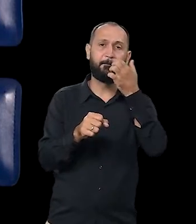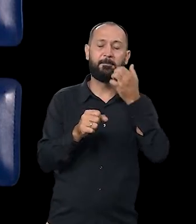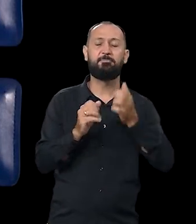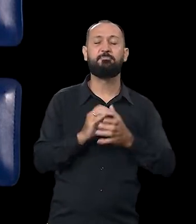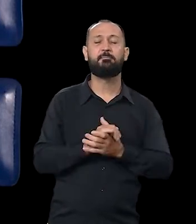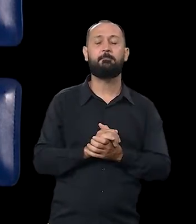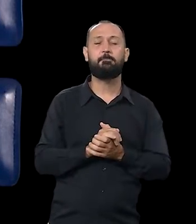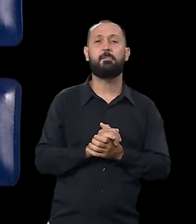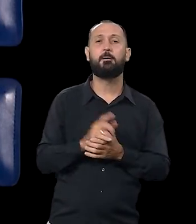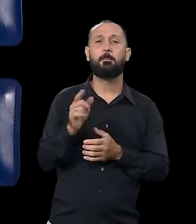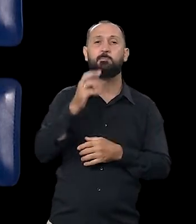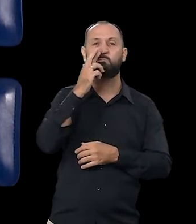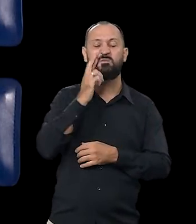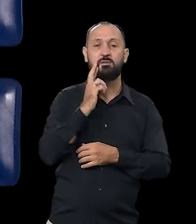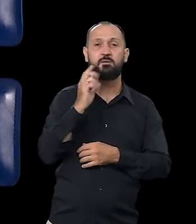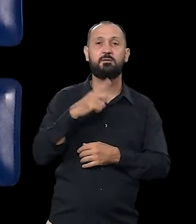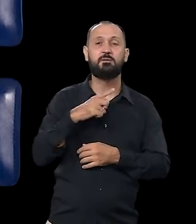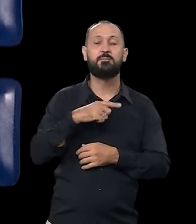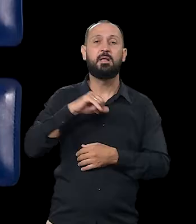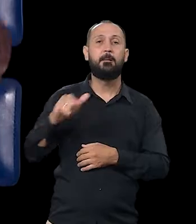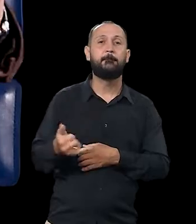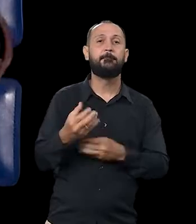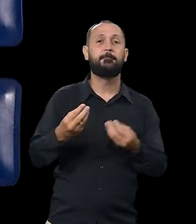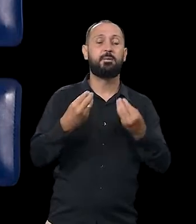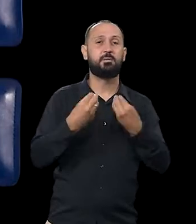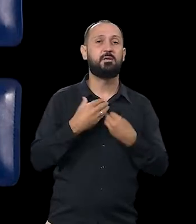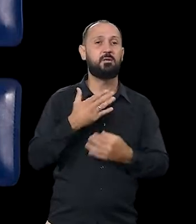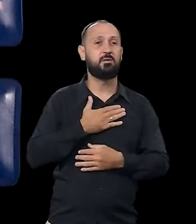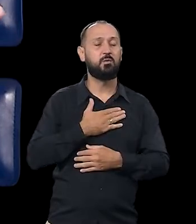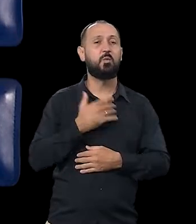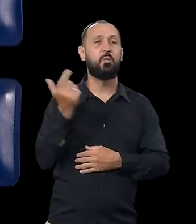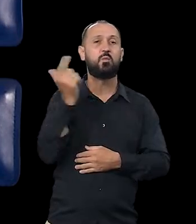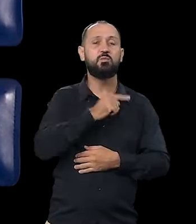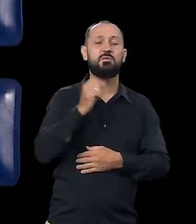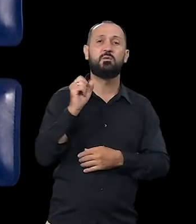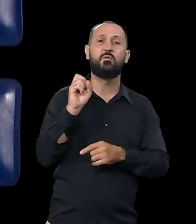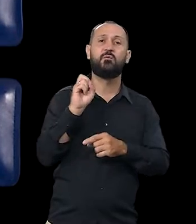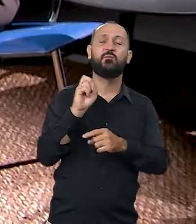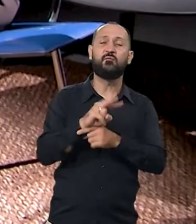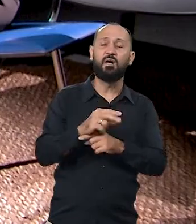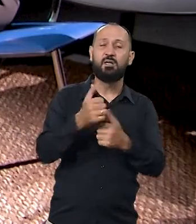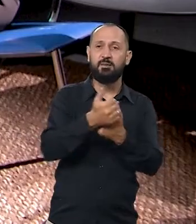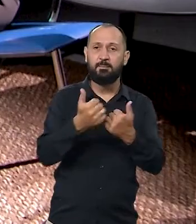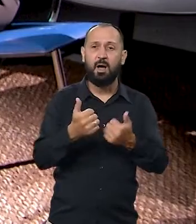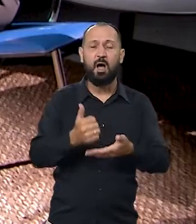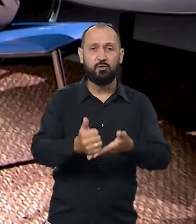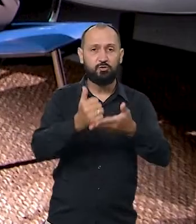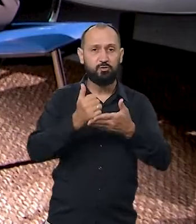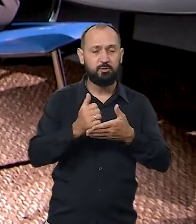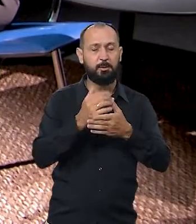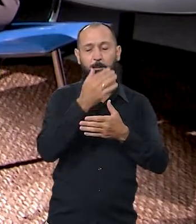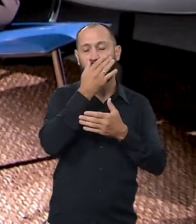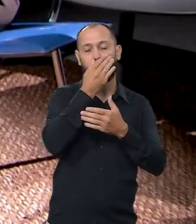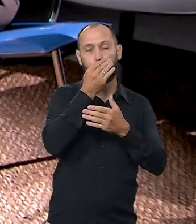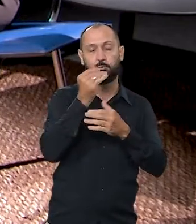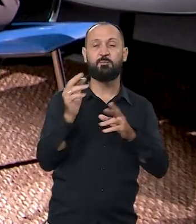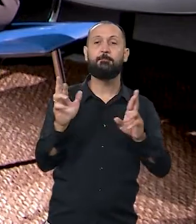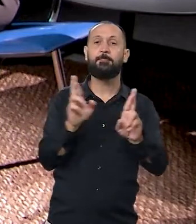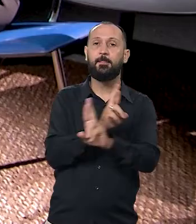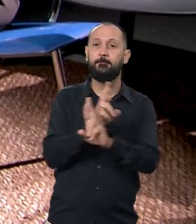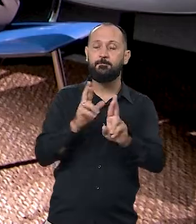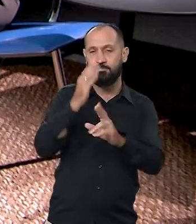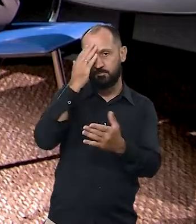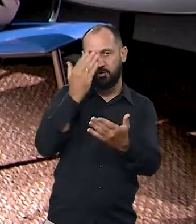ali. O Riedel é diferente, ele dá oportunidade para que eu possa, como vice-governador, ajudá-lo. Então, existe